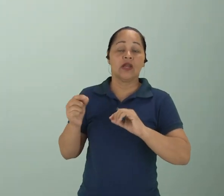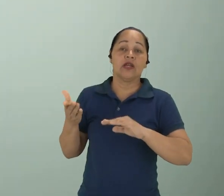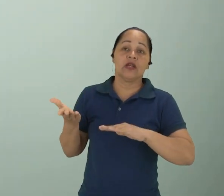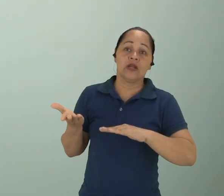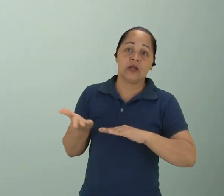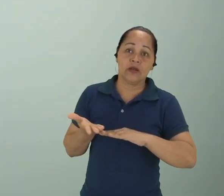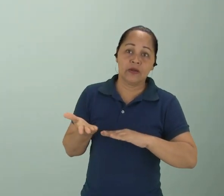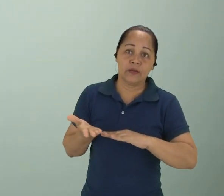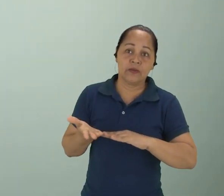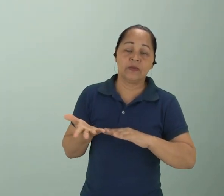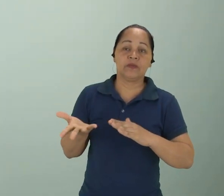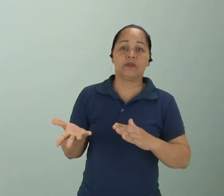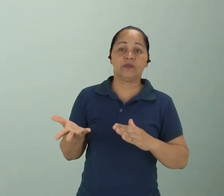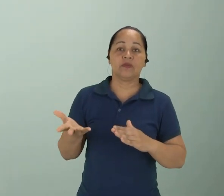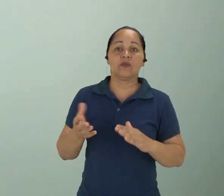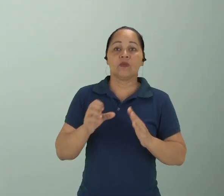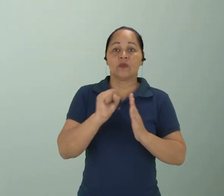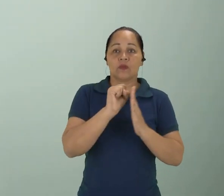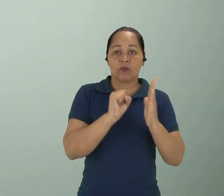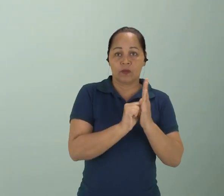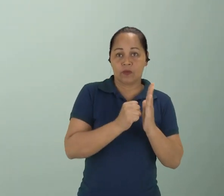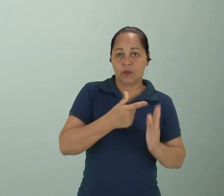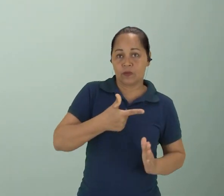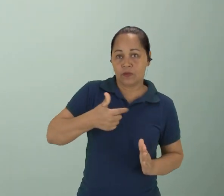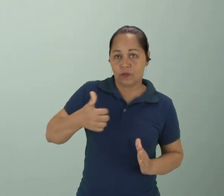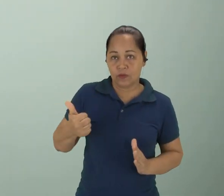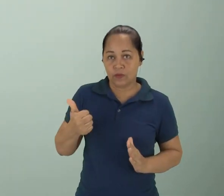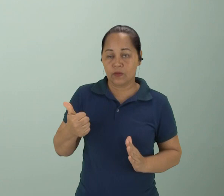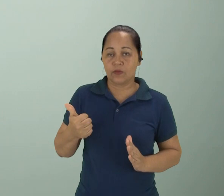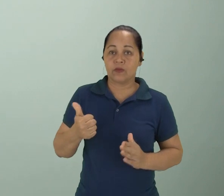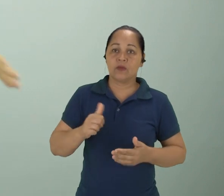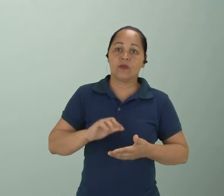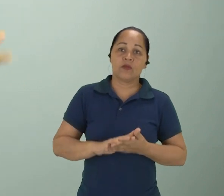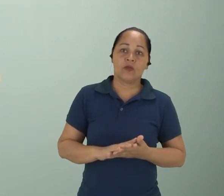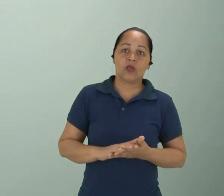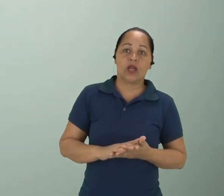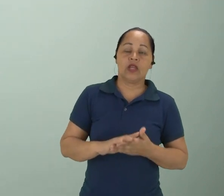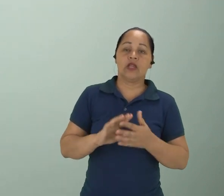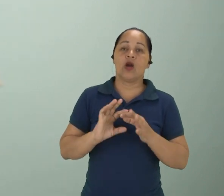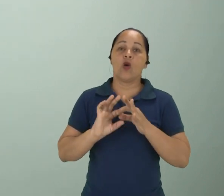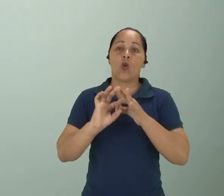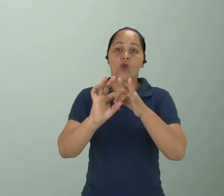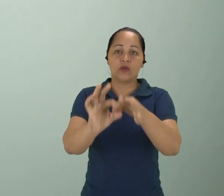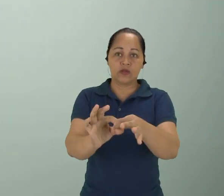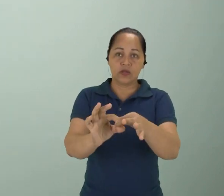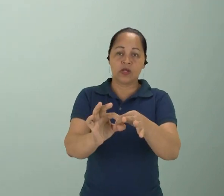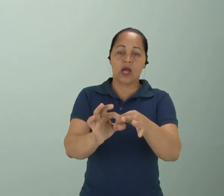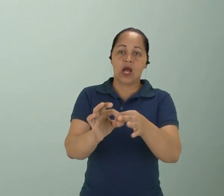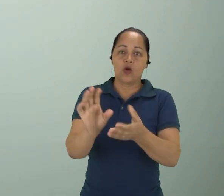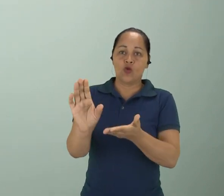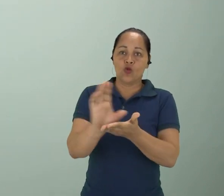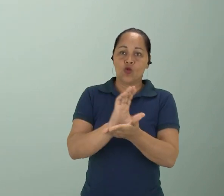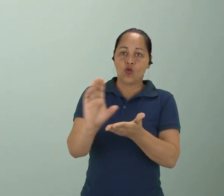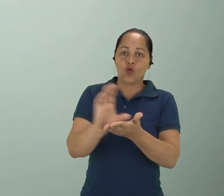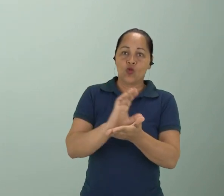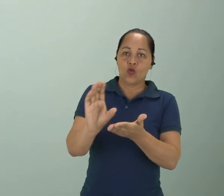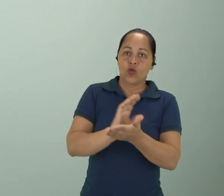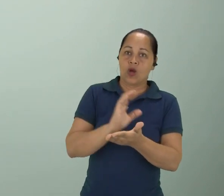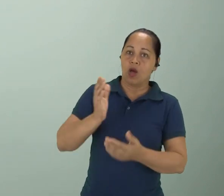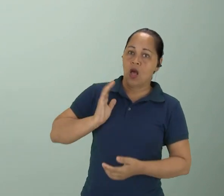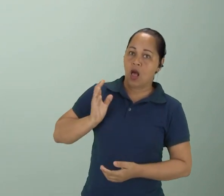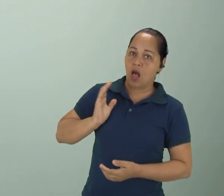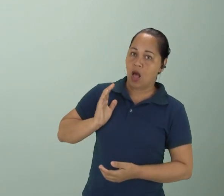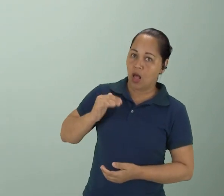e ao mesmo tempo a gente teria qual que seria o desafio conciliar desenvolvimento econômico geração de riqueza porque precisamos